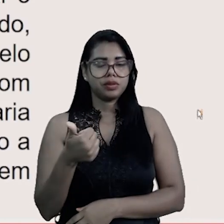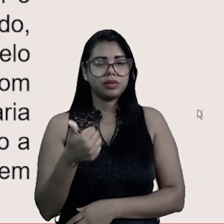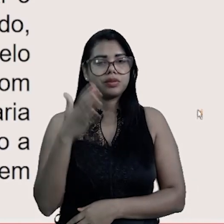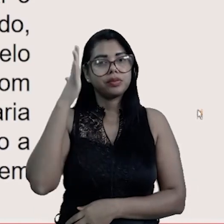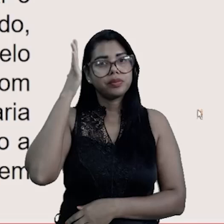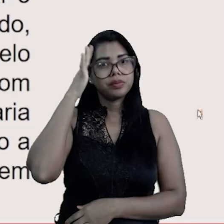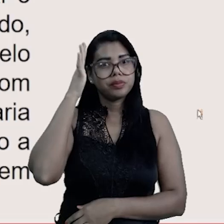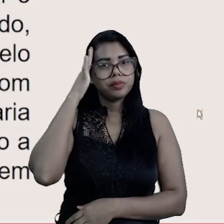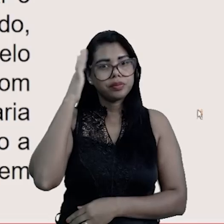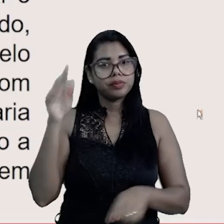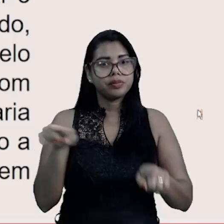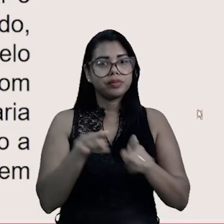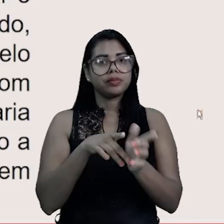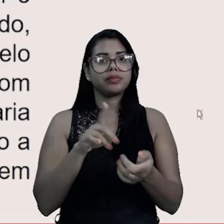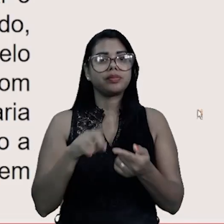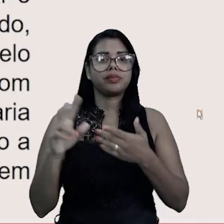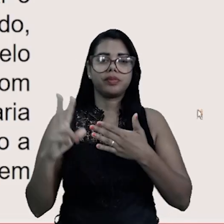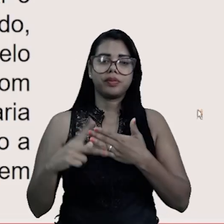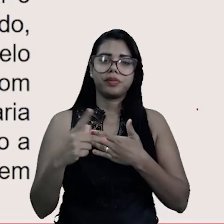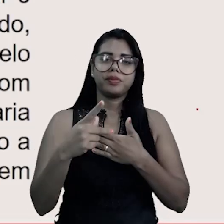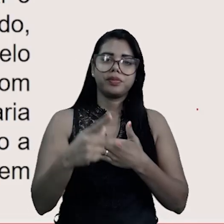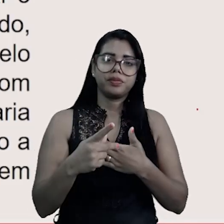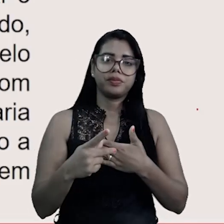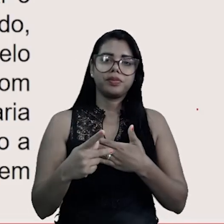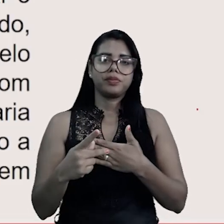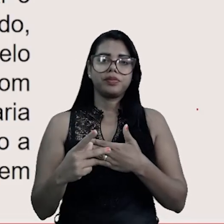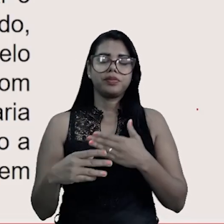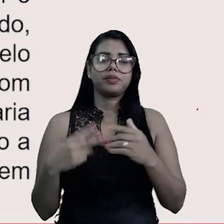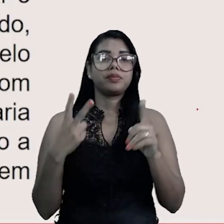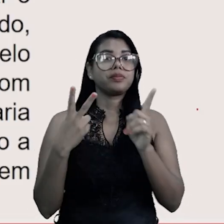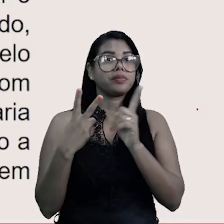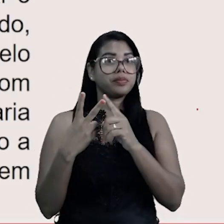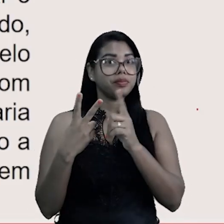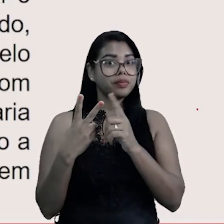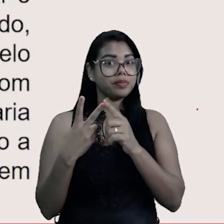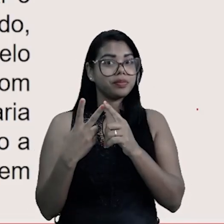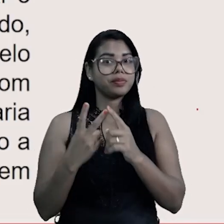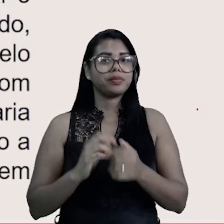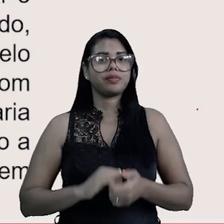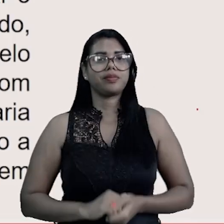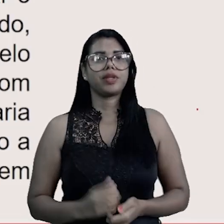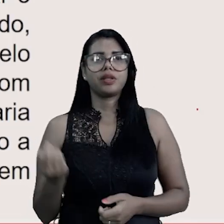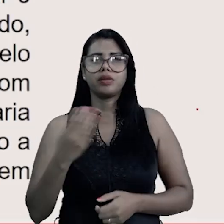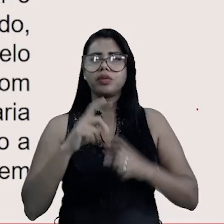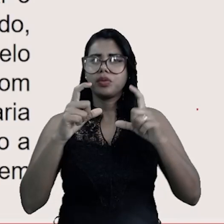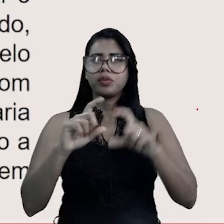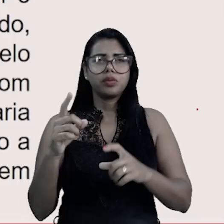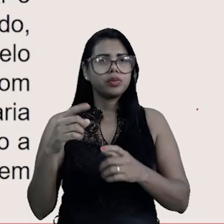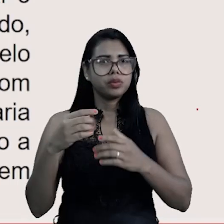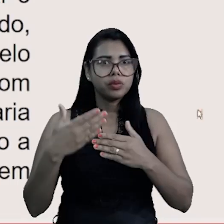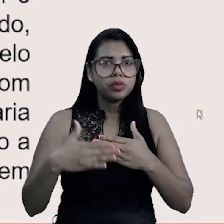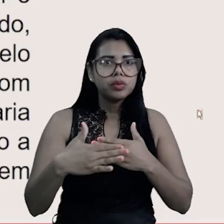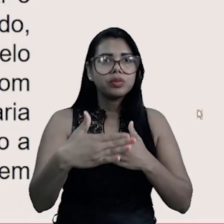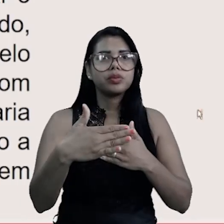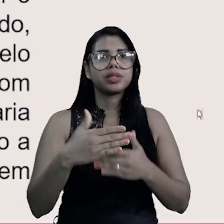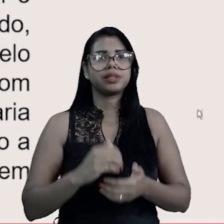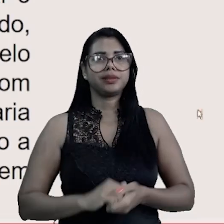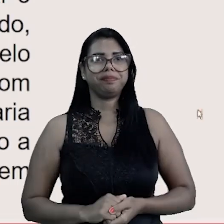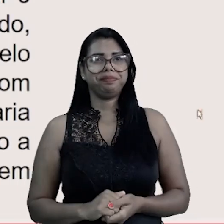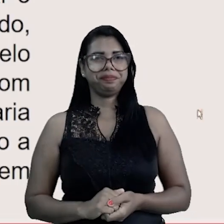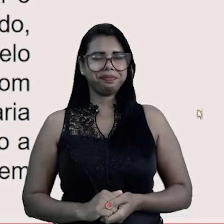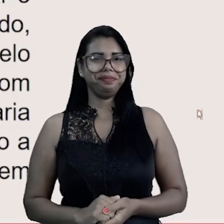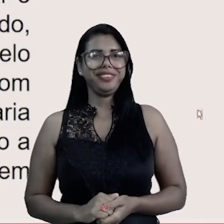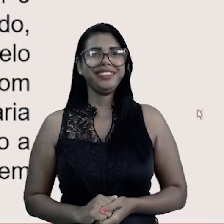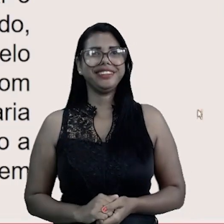aqui é continuando aí o desenvolvimento 2. Isso não é um novo parágrafo não, é a continuidade, tá? O então aí já tem um valor conclusivo.